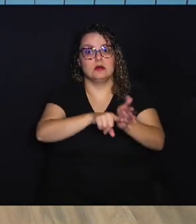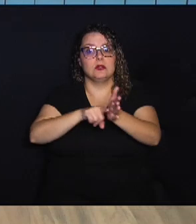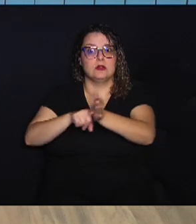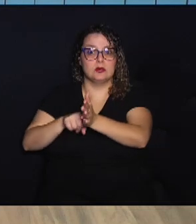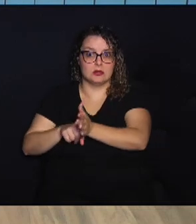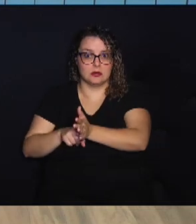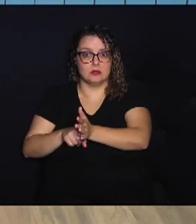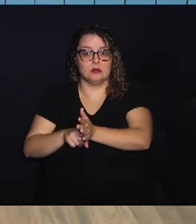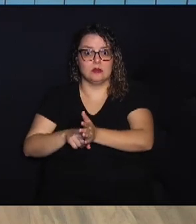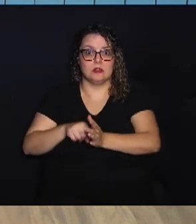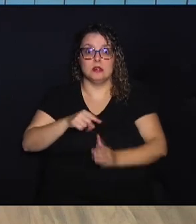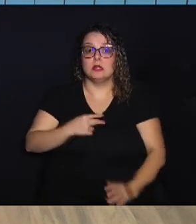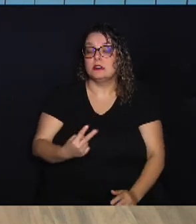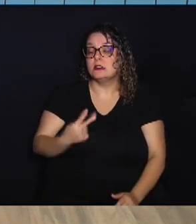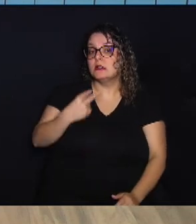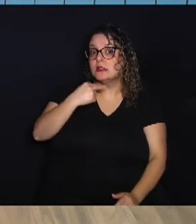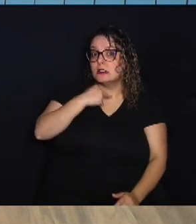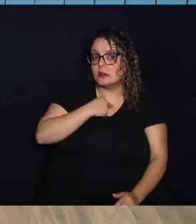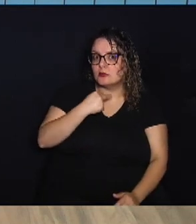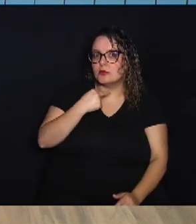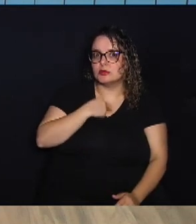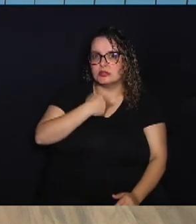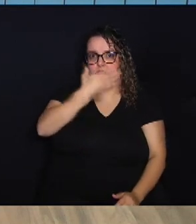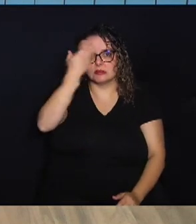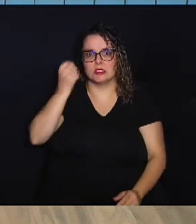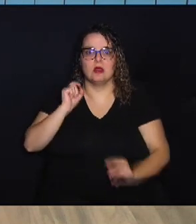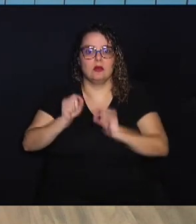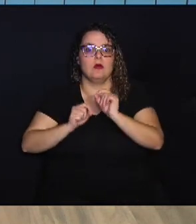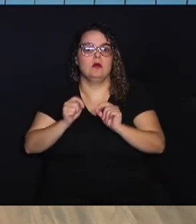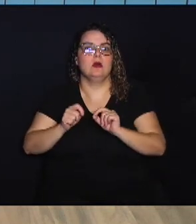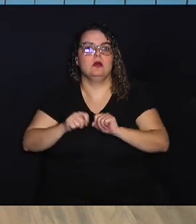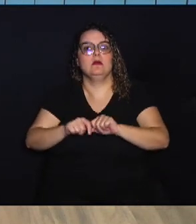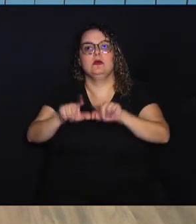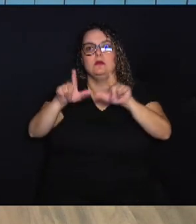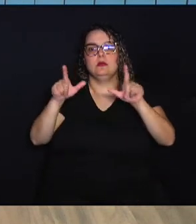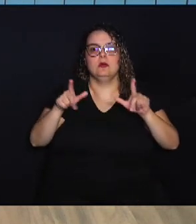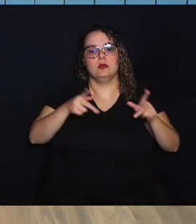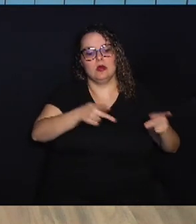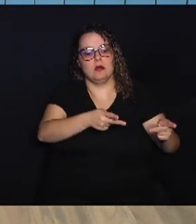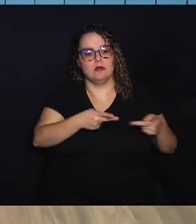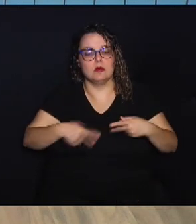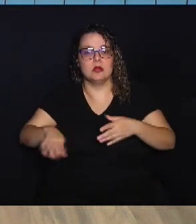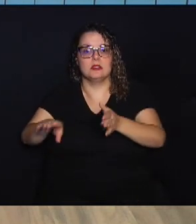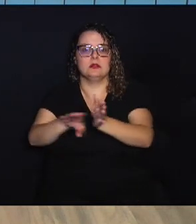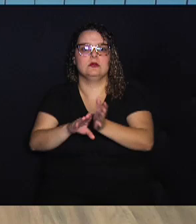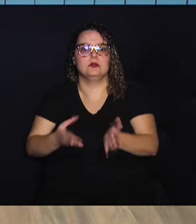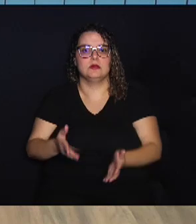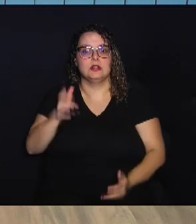feita não poderia ter ficado de fora, o que ela pode destacar para o visitante chegar